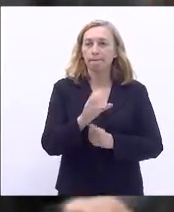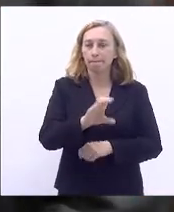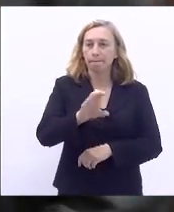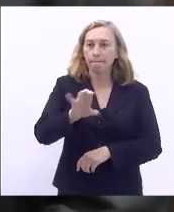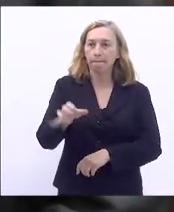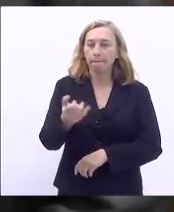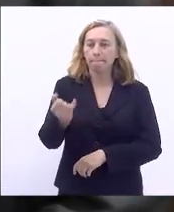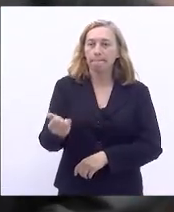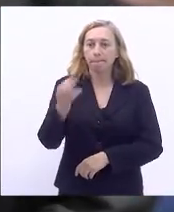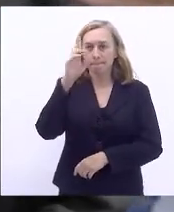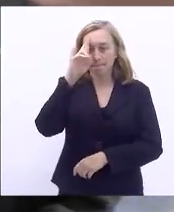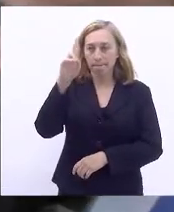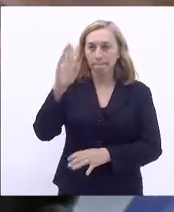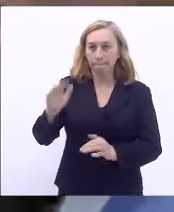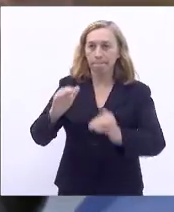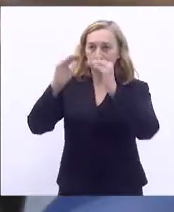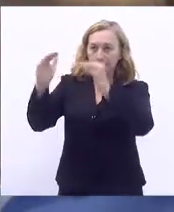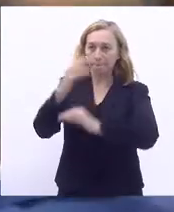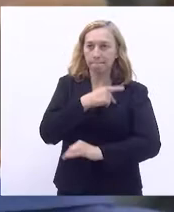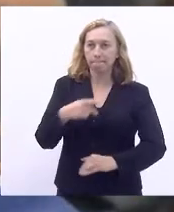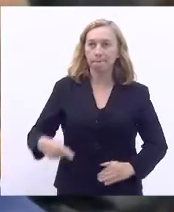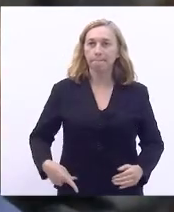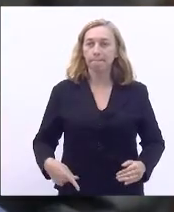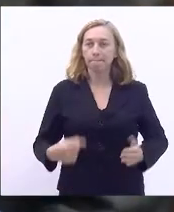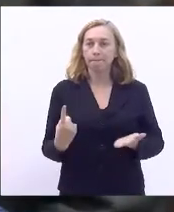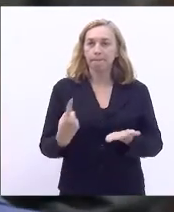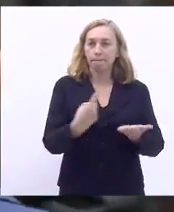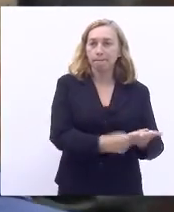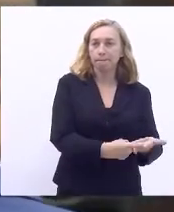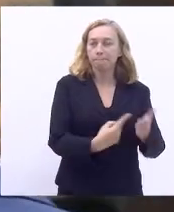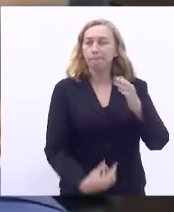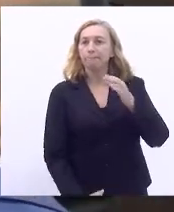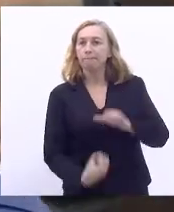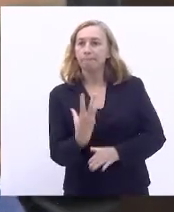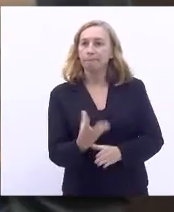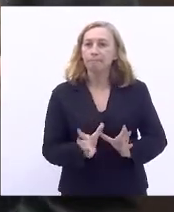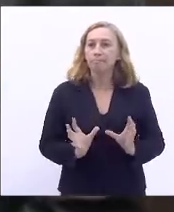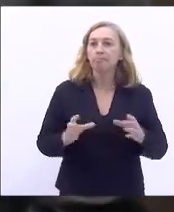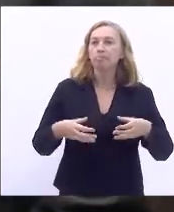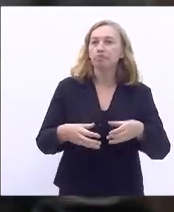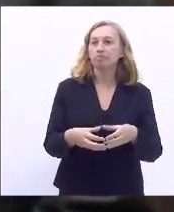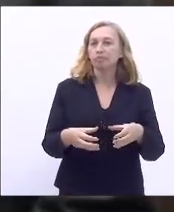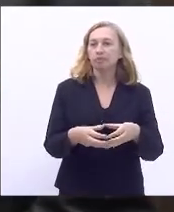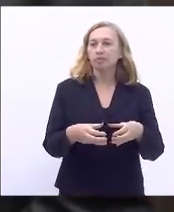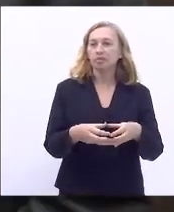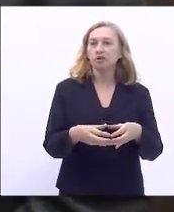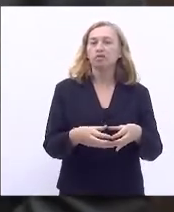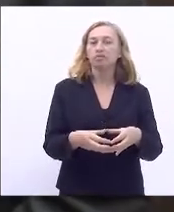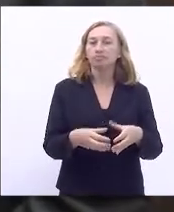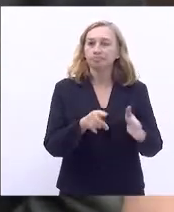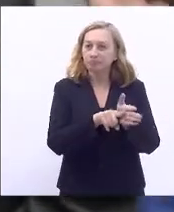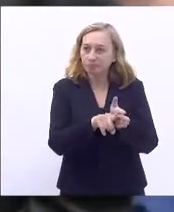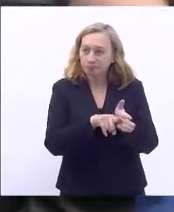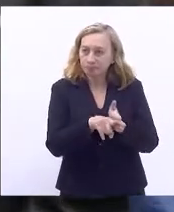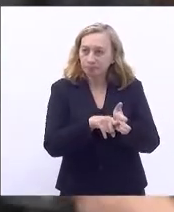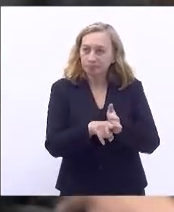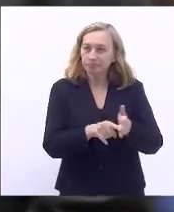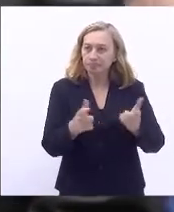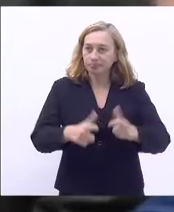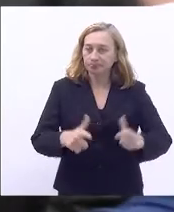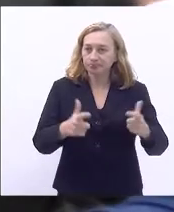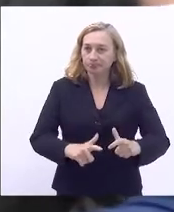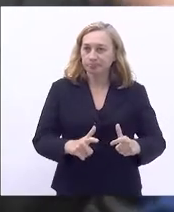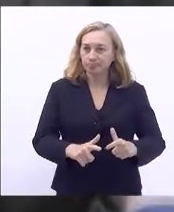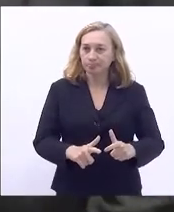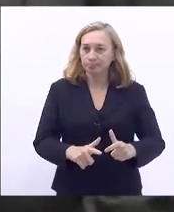Vossa Excelência aqui expôs do compromisso de criar uma comissão que vai fazer uma vistoria local,